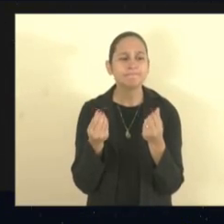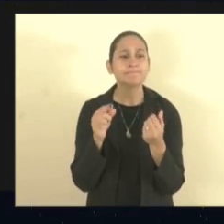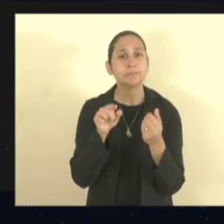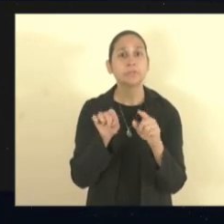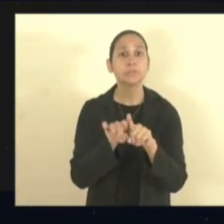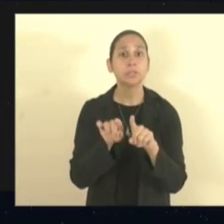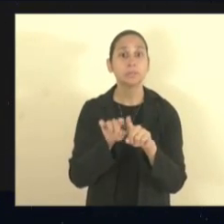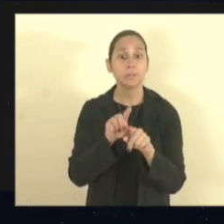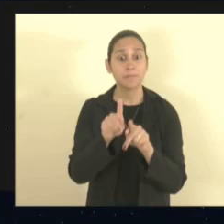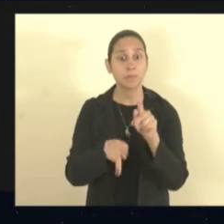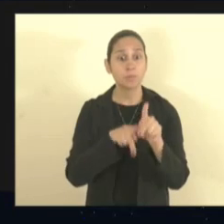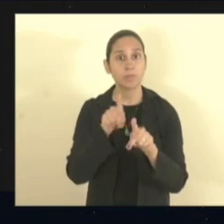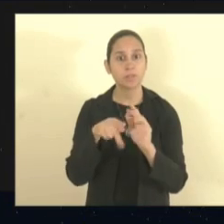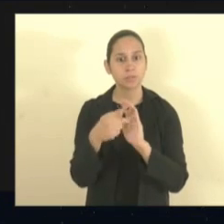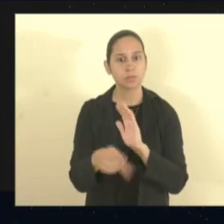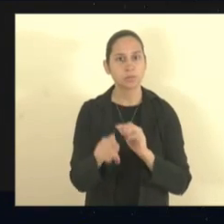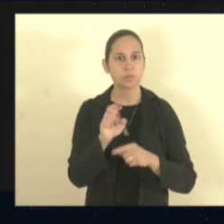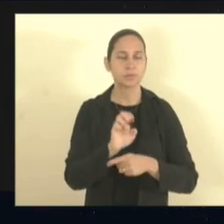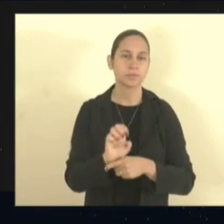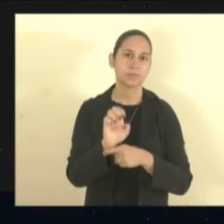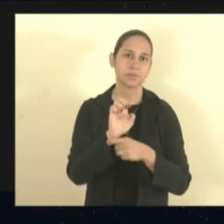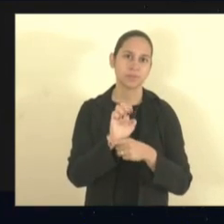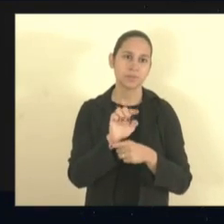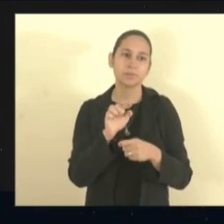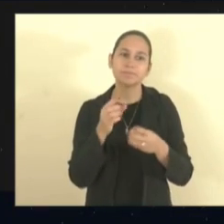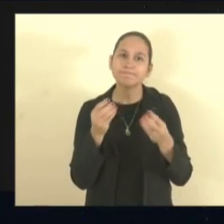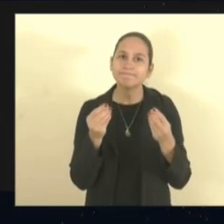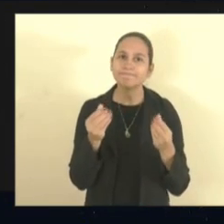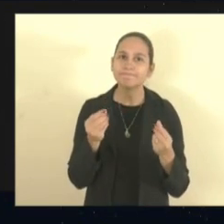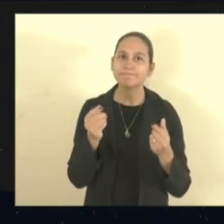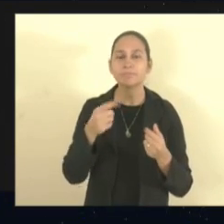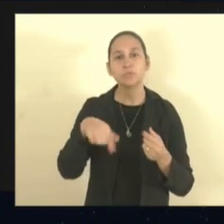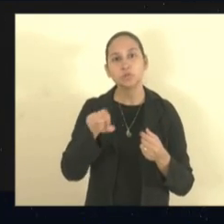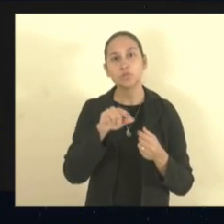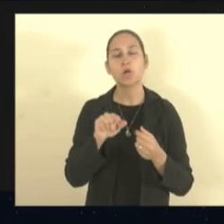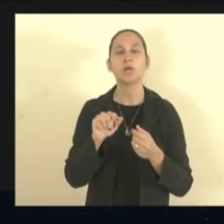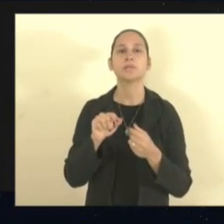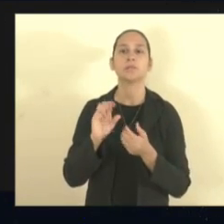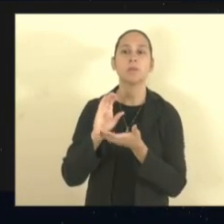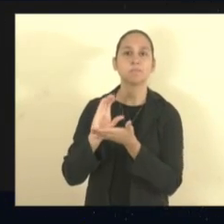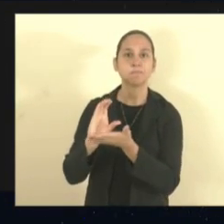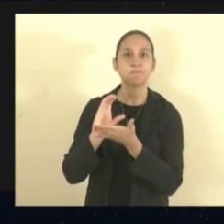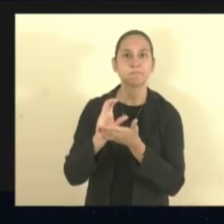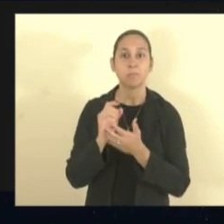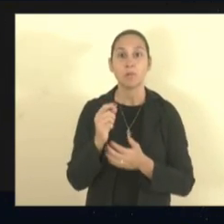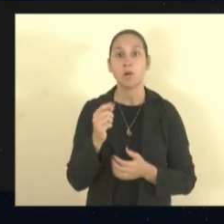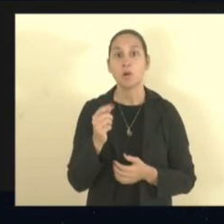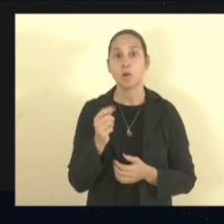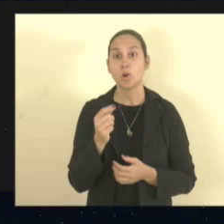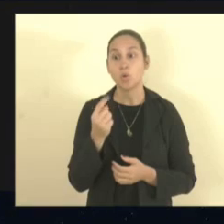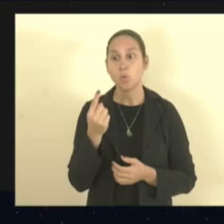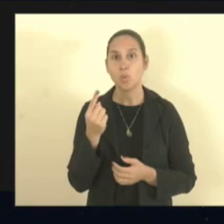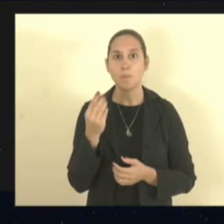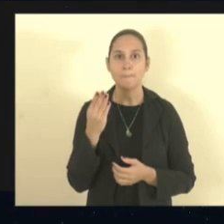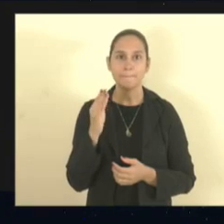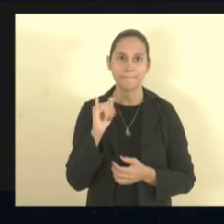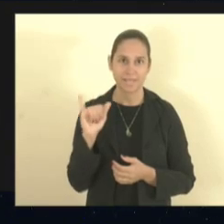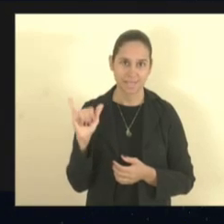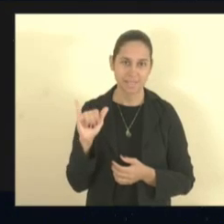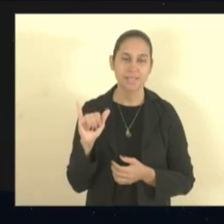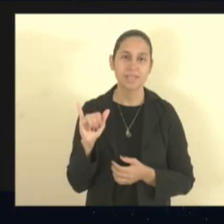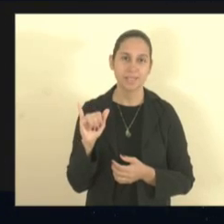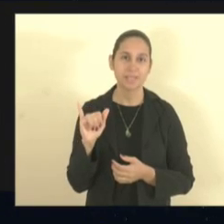povo capixaba, nós estarmos aqui deliberando um empréstimo de quase R$1 bilhão, mais precisamente no preço de